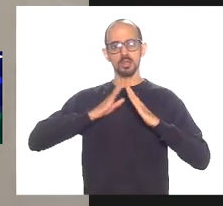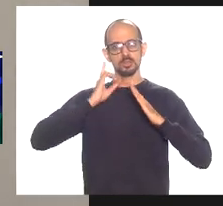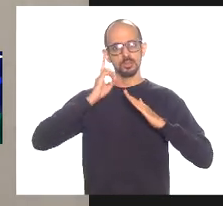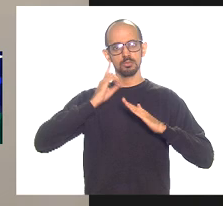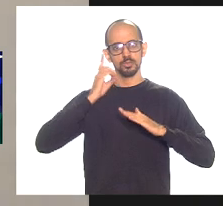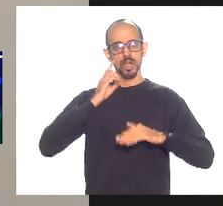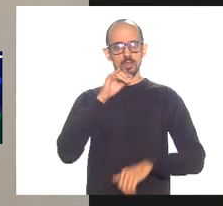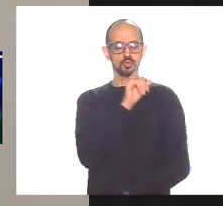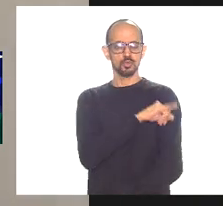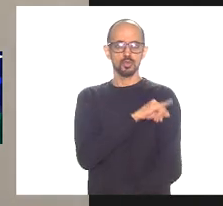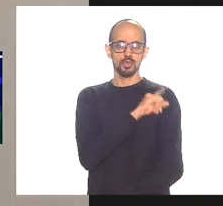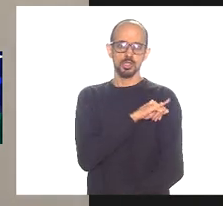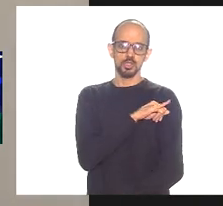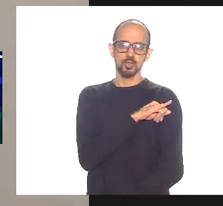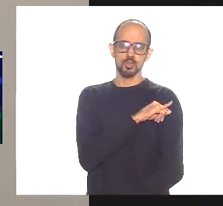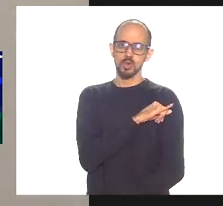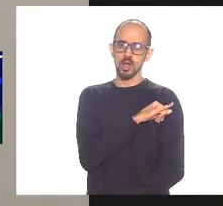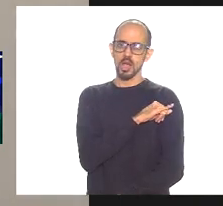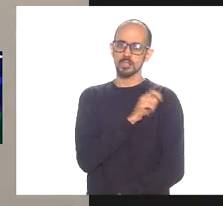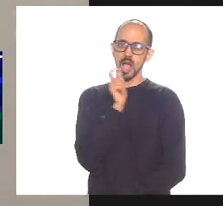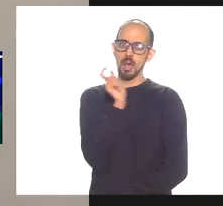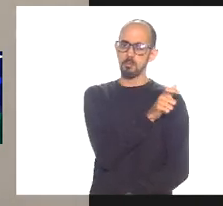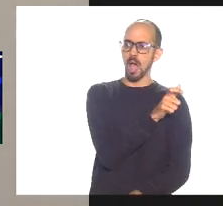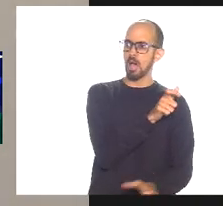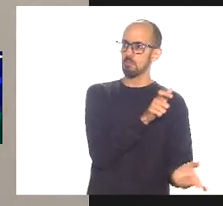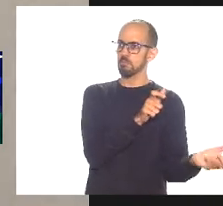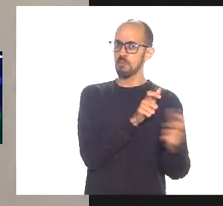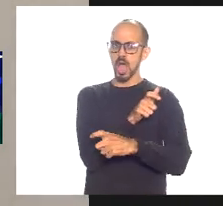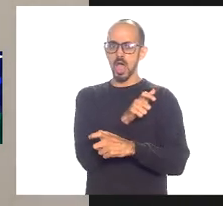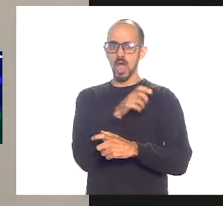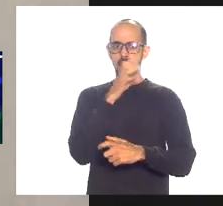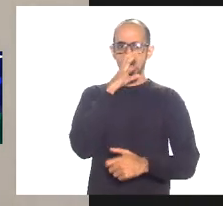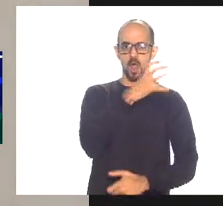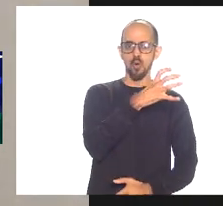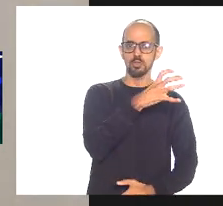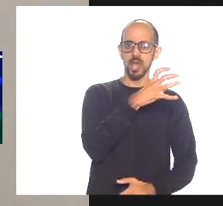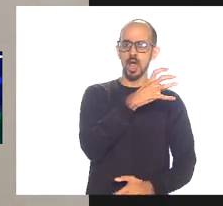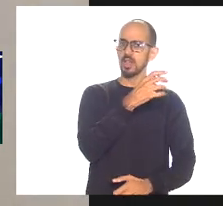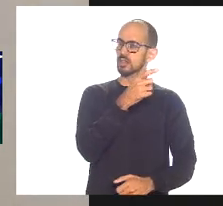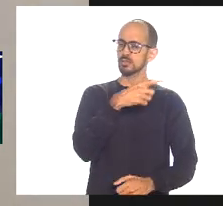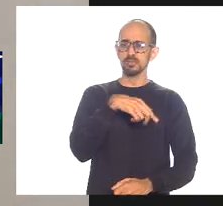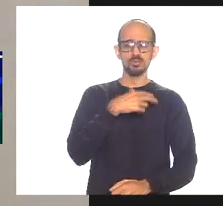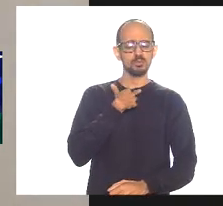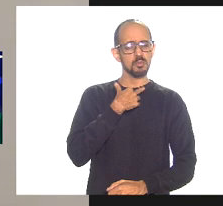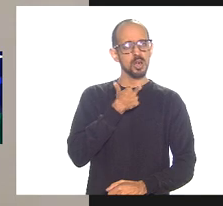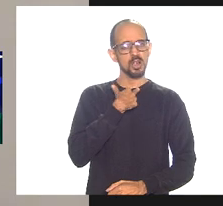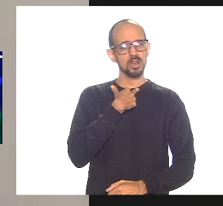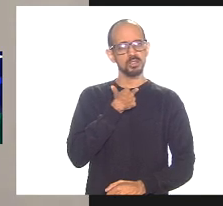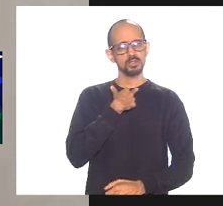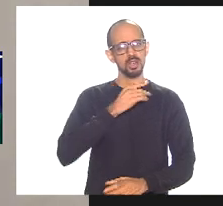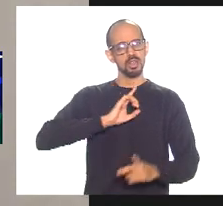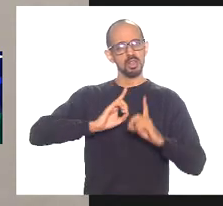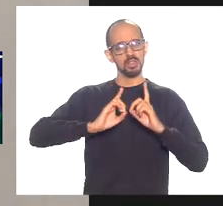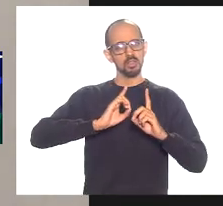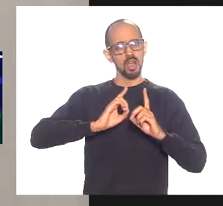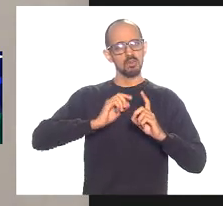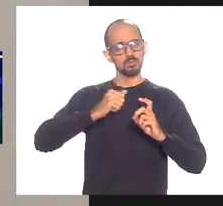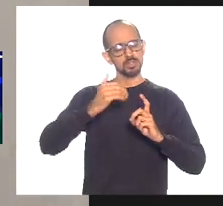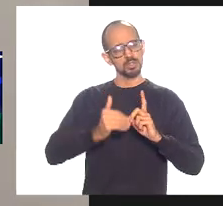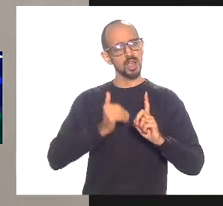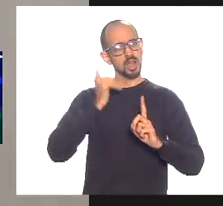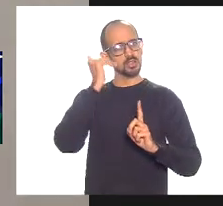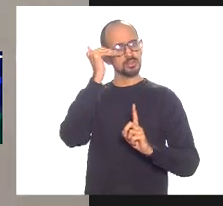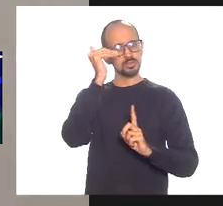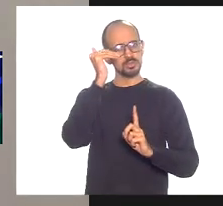essa troca de acusações a fundamental que nós é elevemos o eu quero deixar muito claro